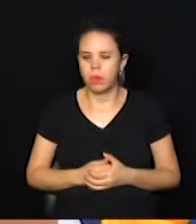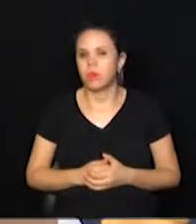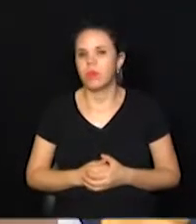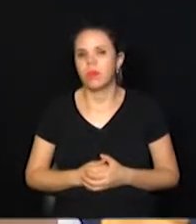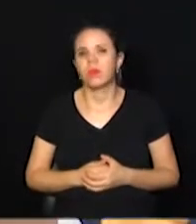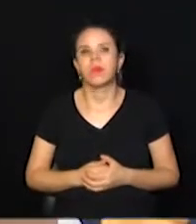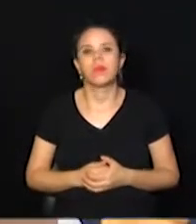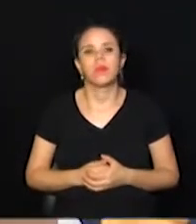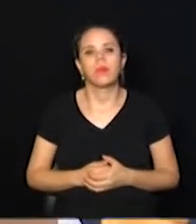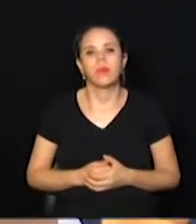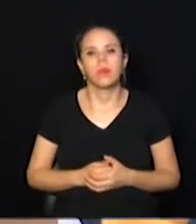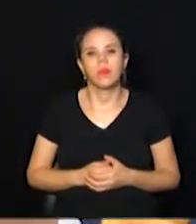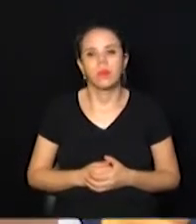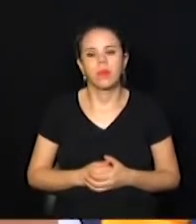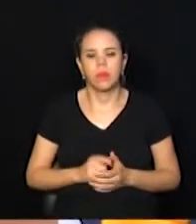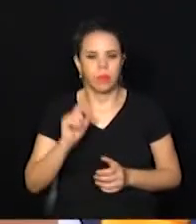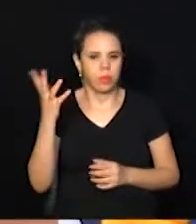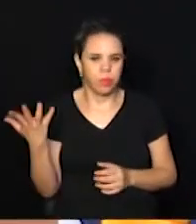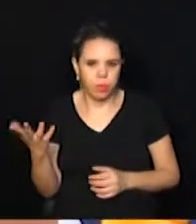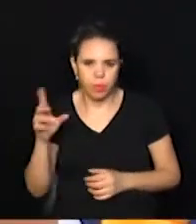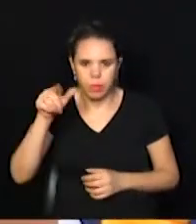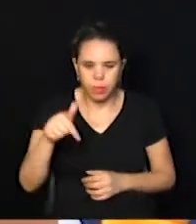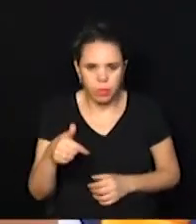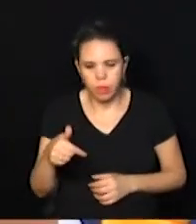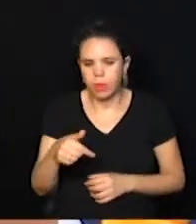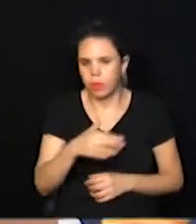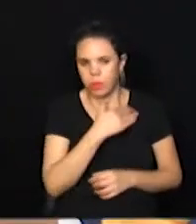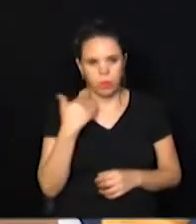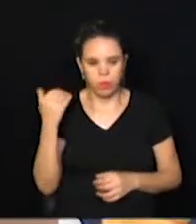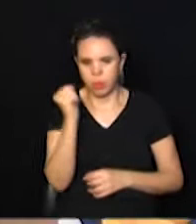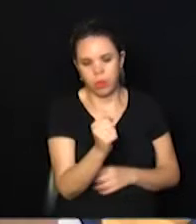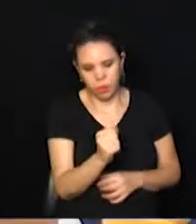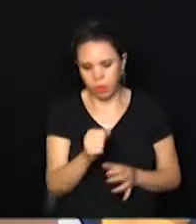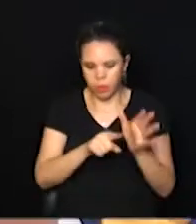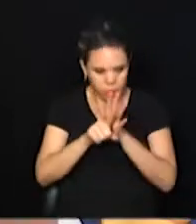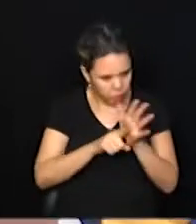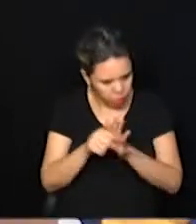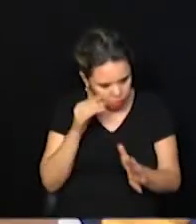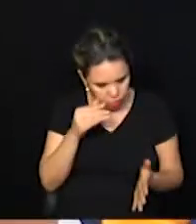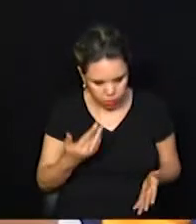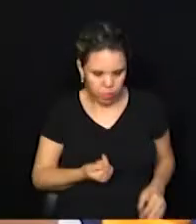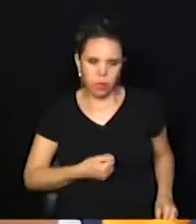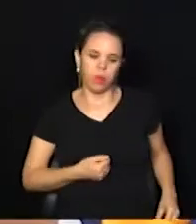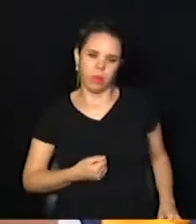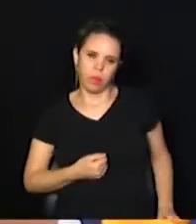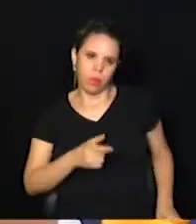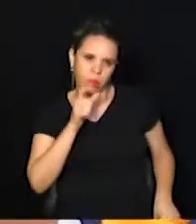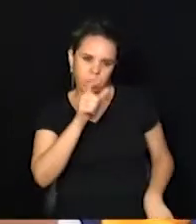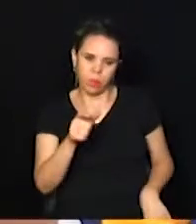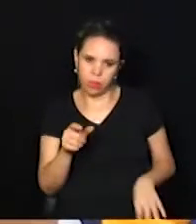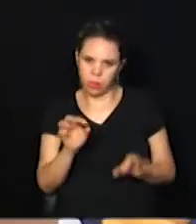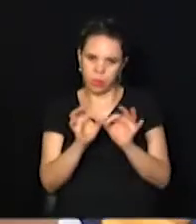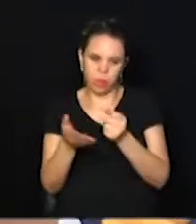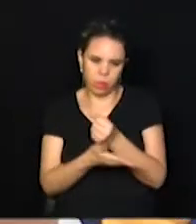Bom, o que aconteceu depois do assassinato, do ponto de vista das investigações, a palavra mais branda